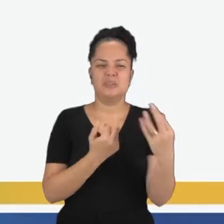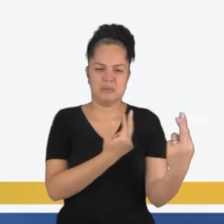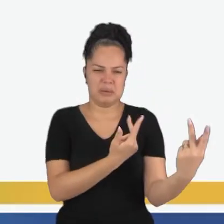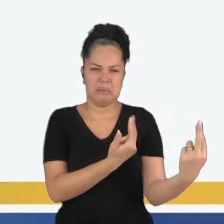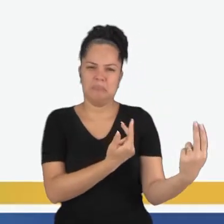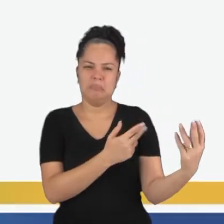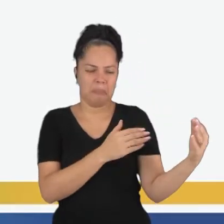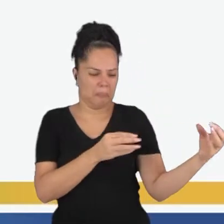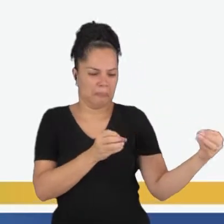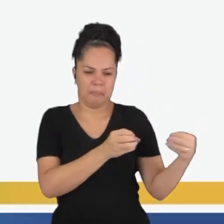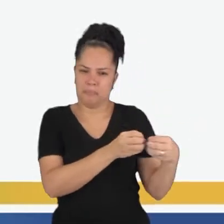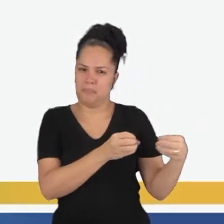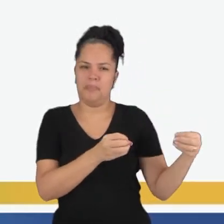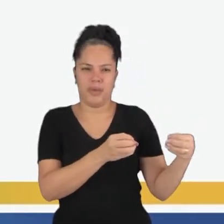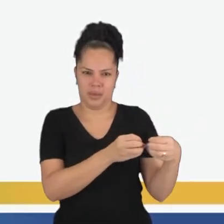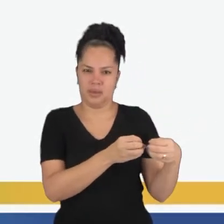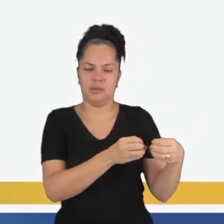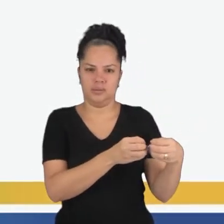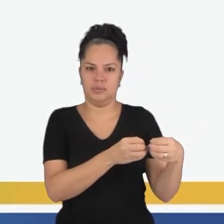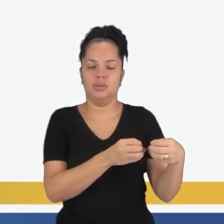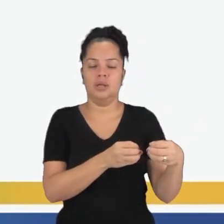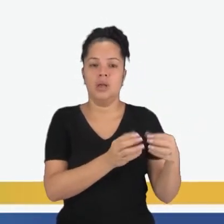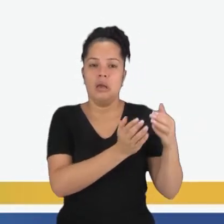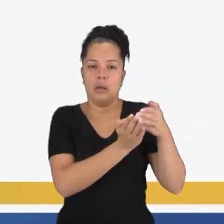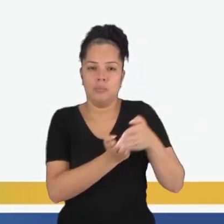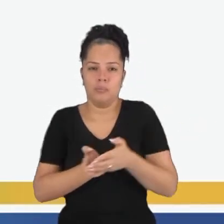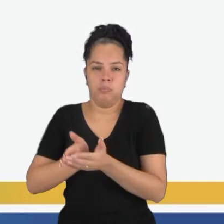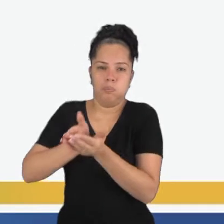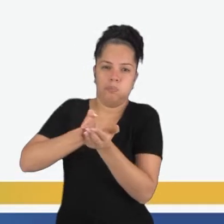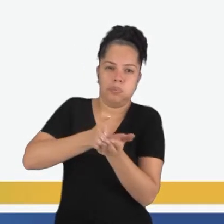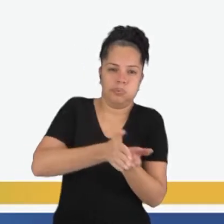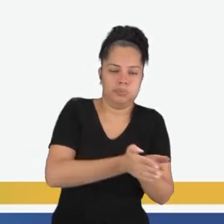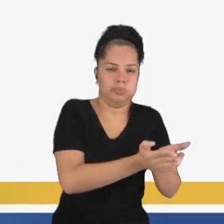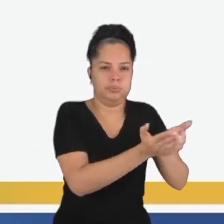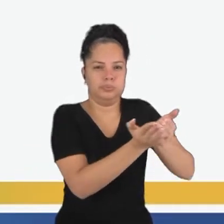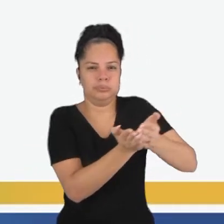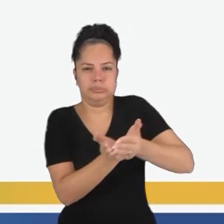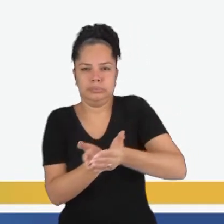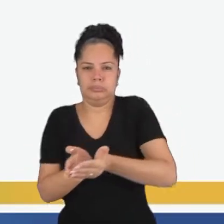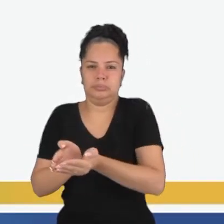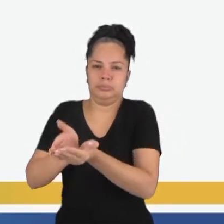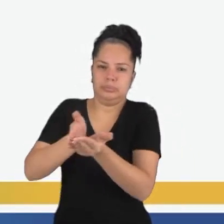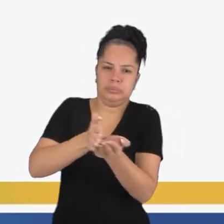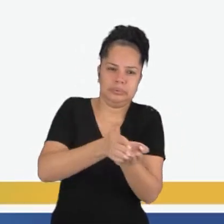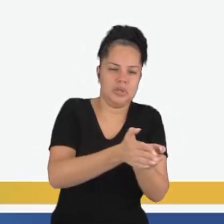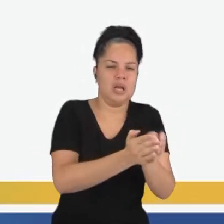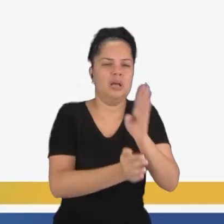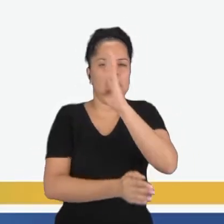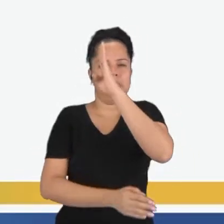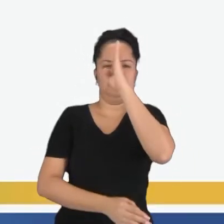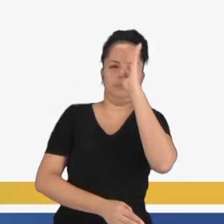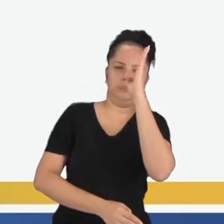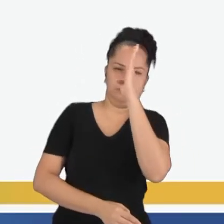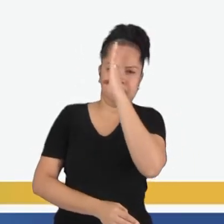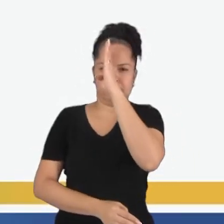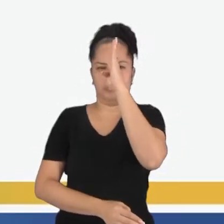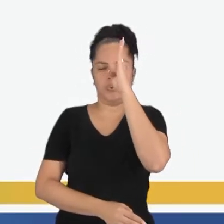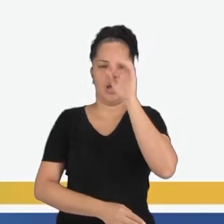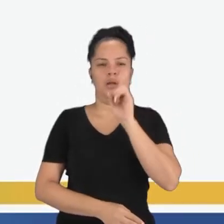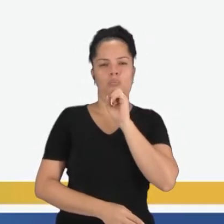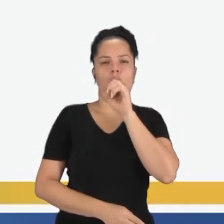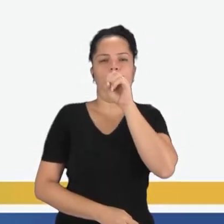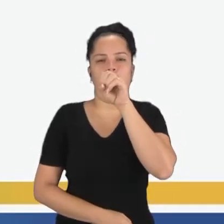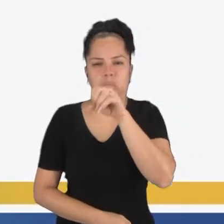permaneciam. Os movimentos das caravelas faziam com que muitos passassem mal e vomitassem